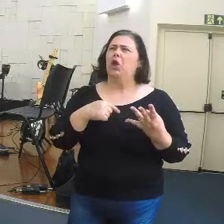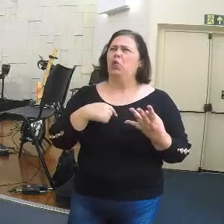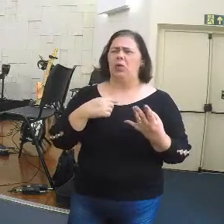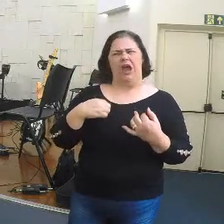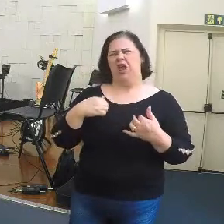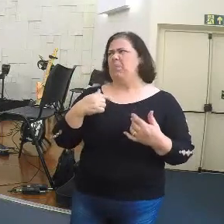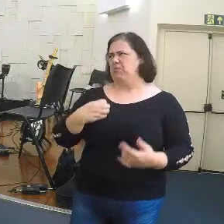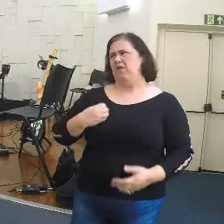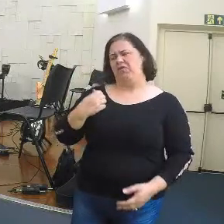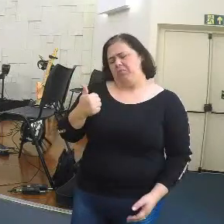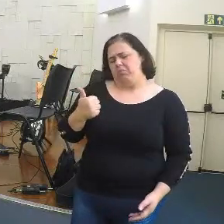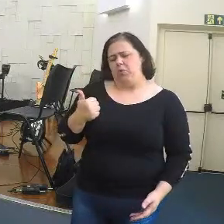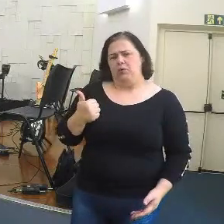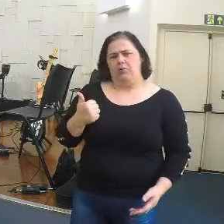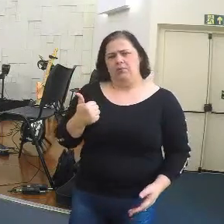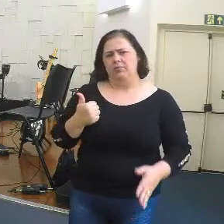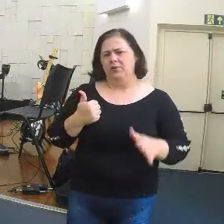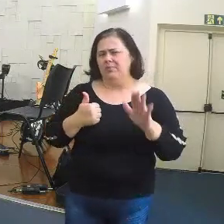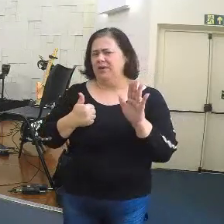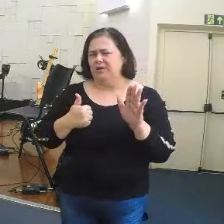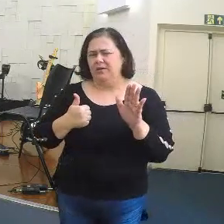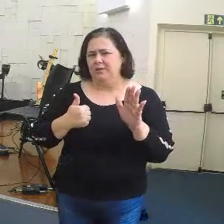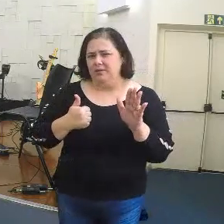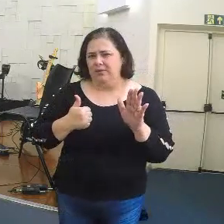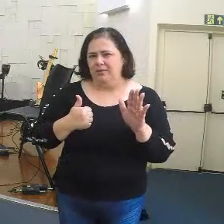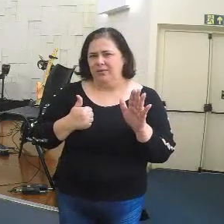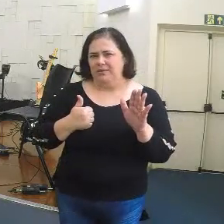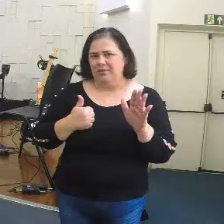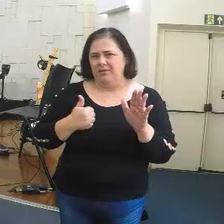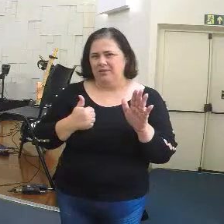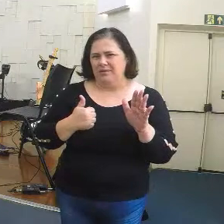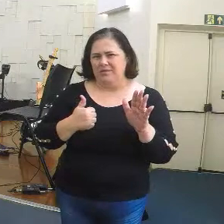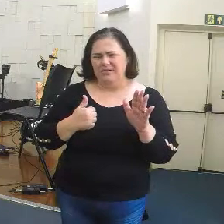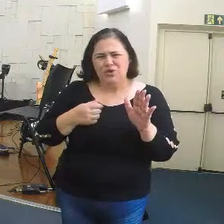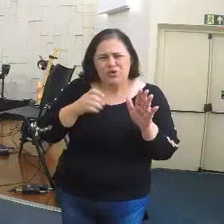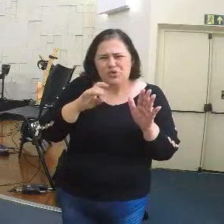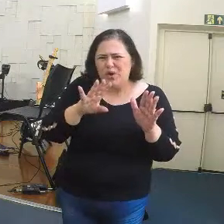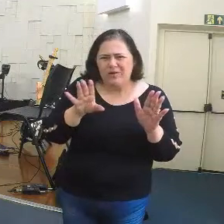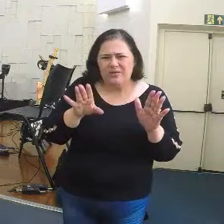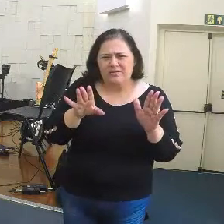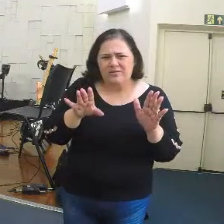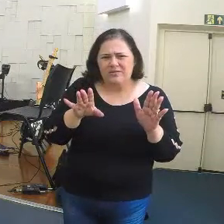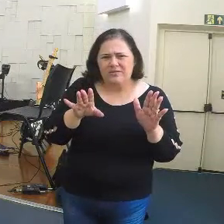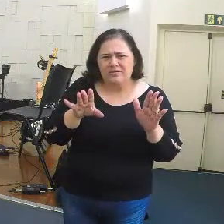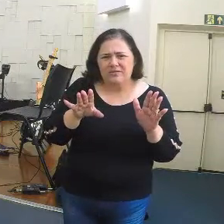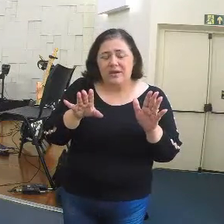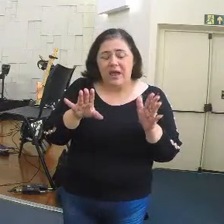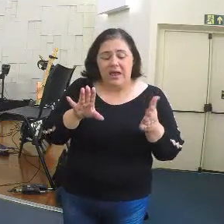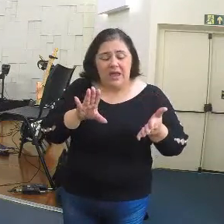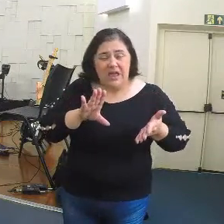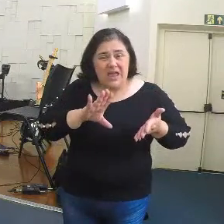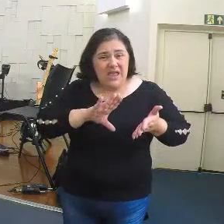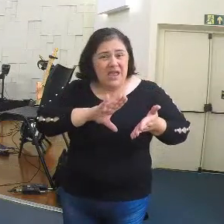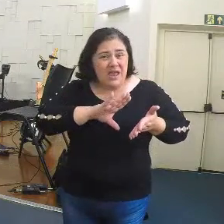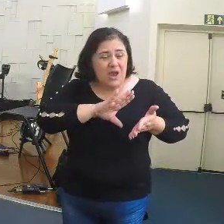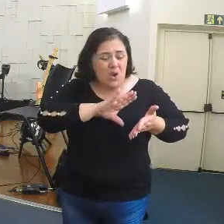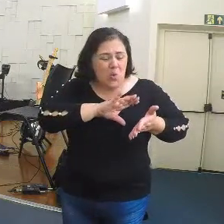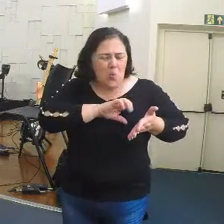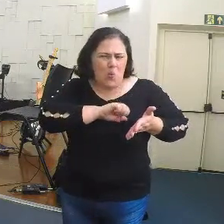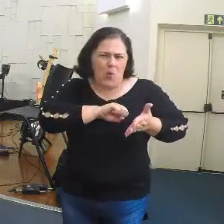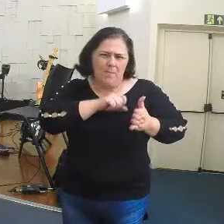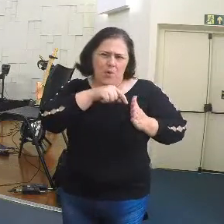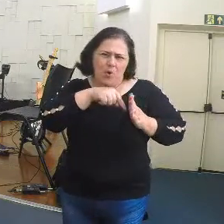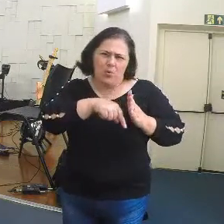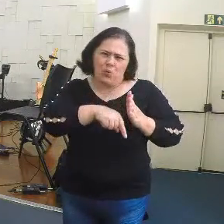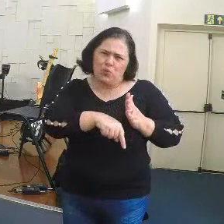for marcada pelo egoísmo, então você vive apenas uma vida biológica, uma vida desgraçada,